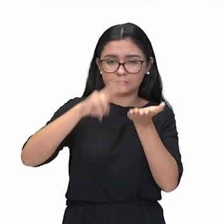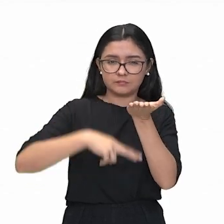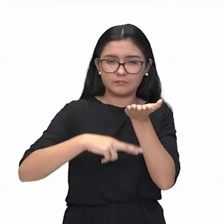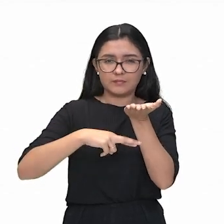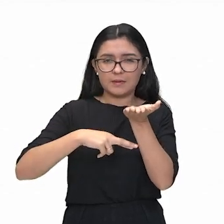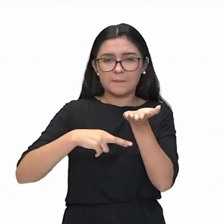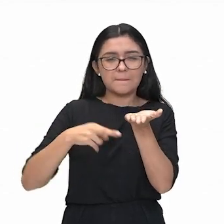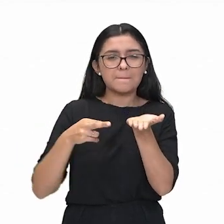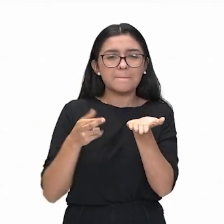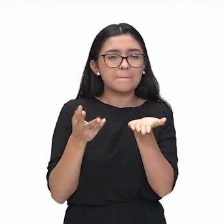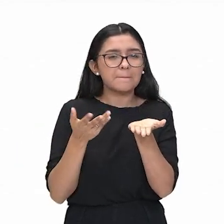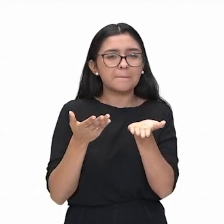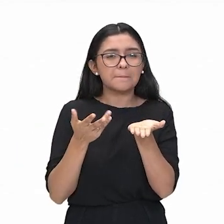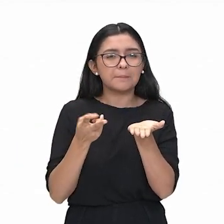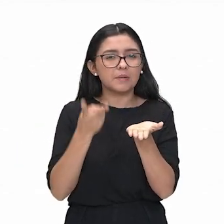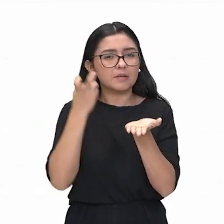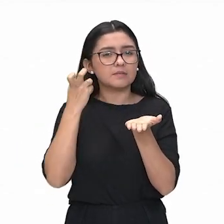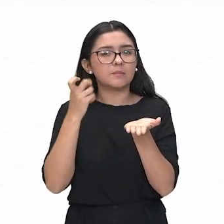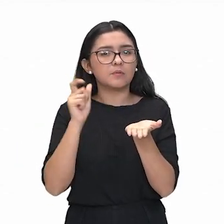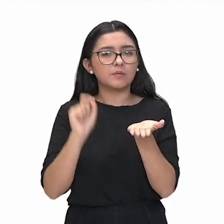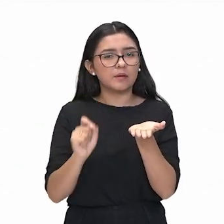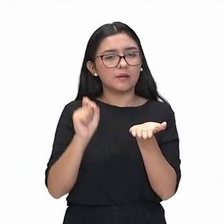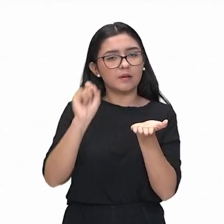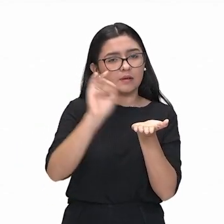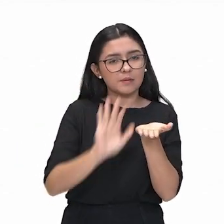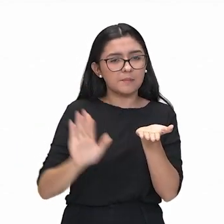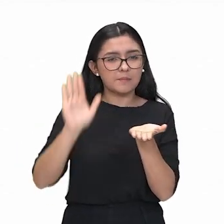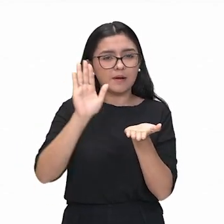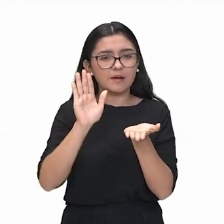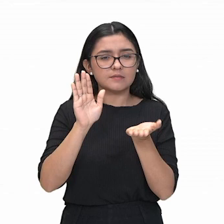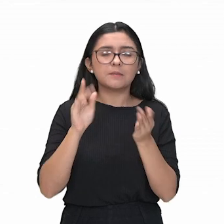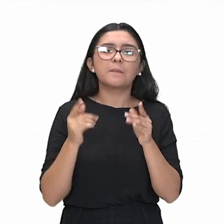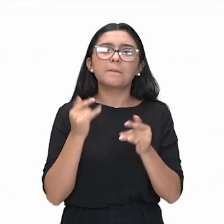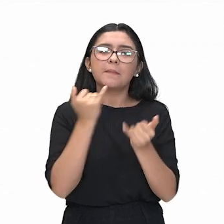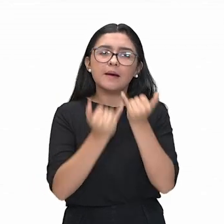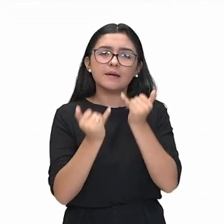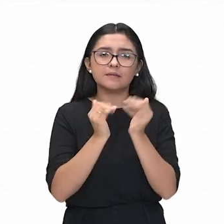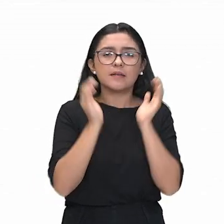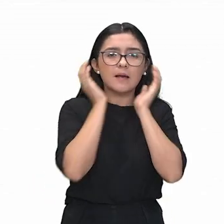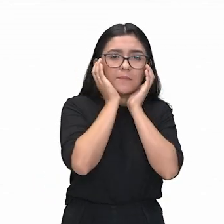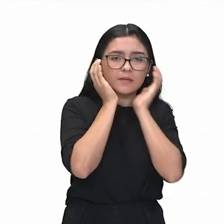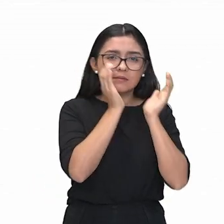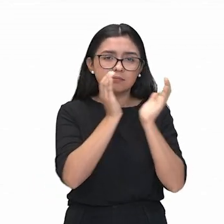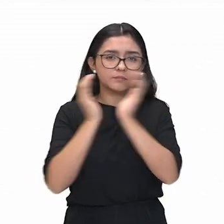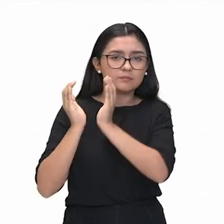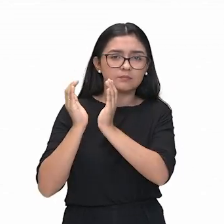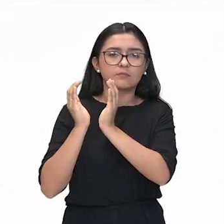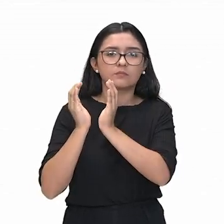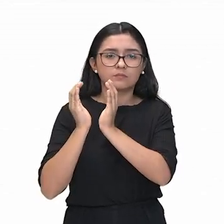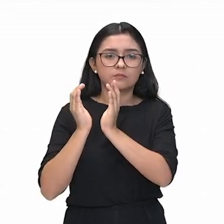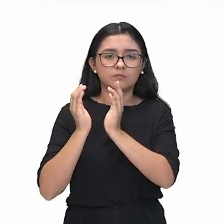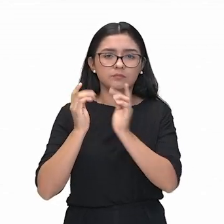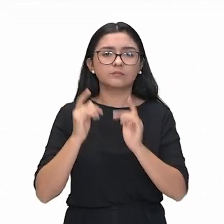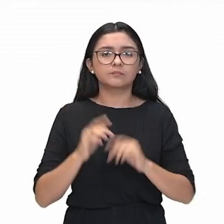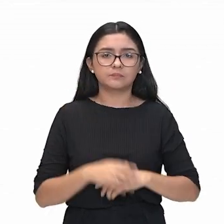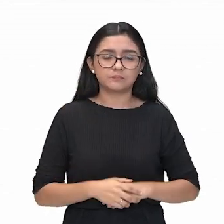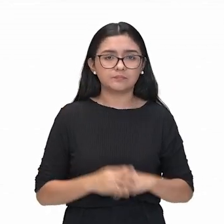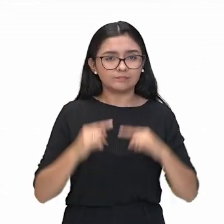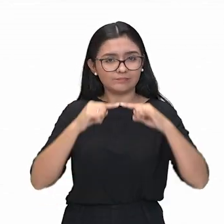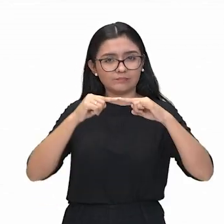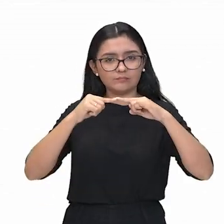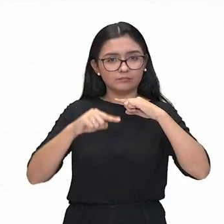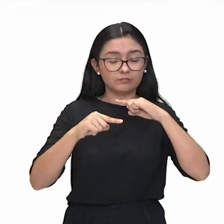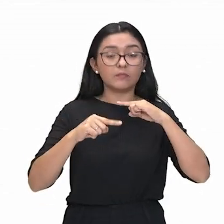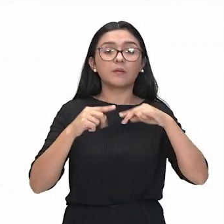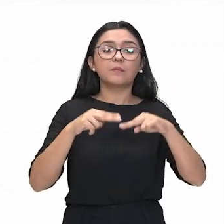estão vendo aí uma imagem em que parece que a cabeça do professor está deslocada do corpo. Isso acontece